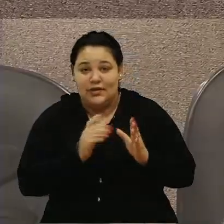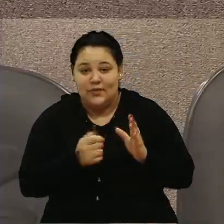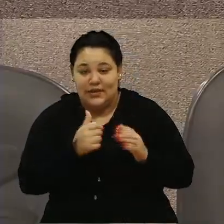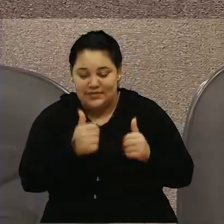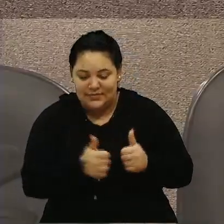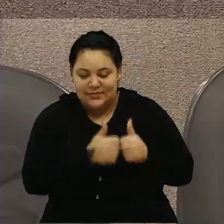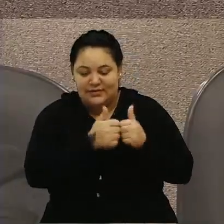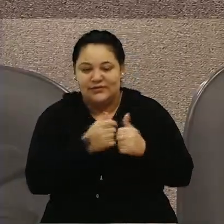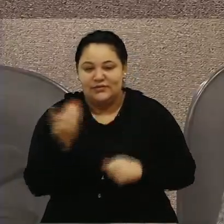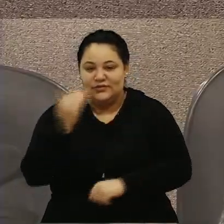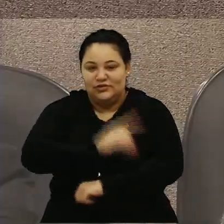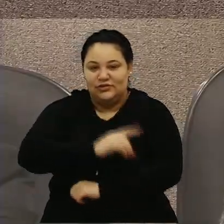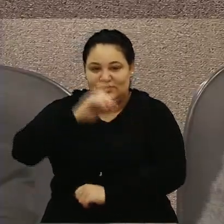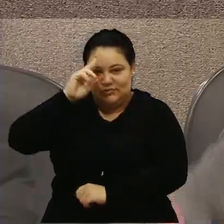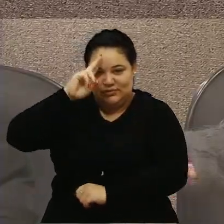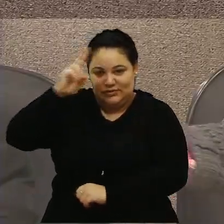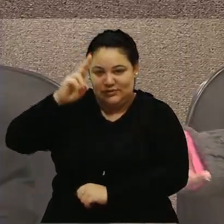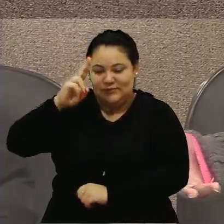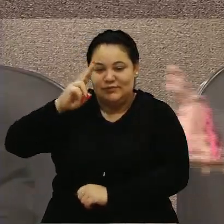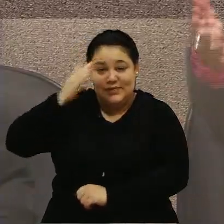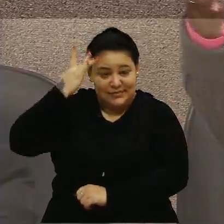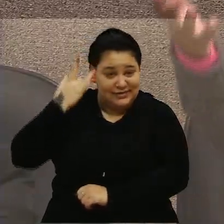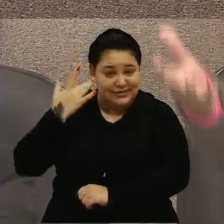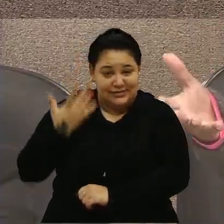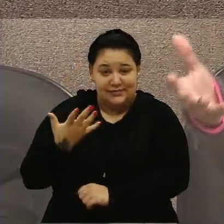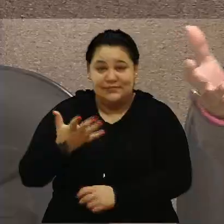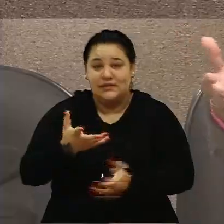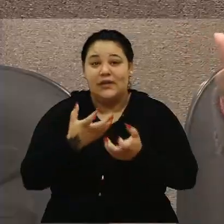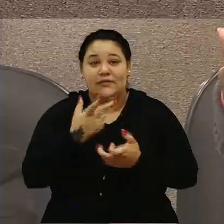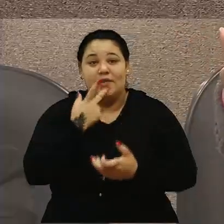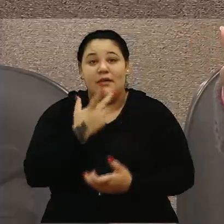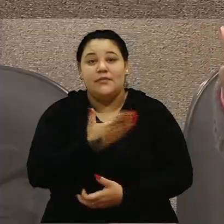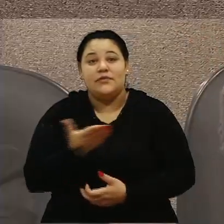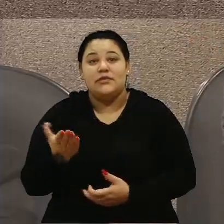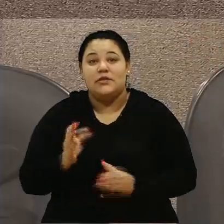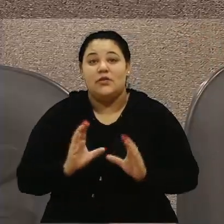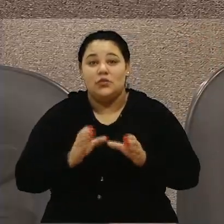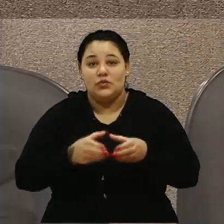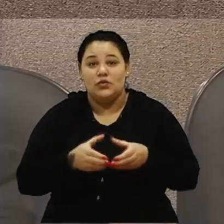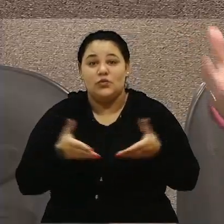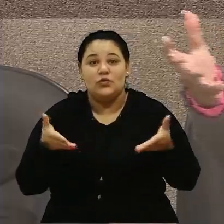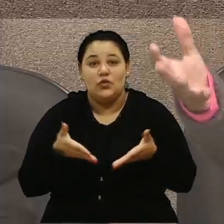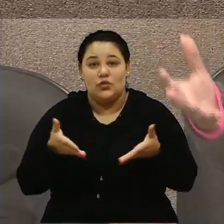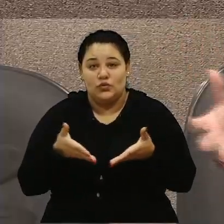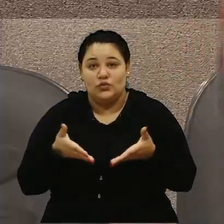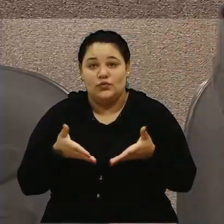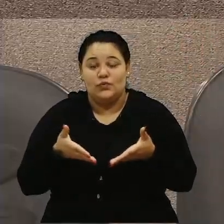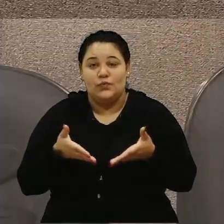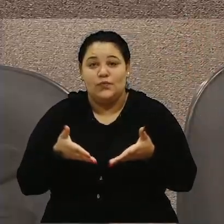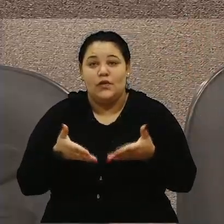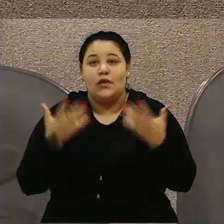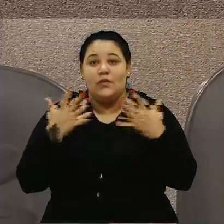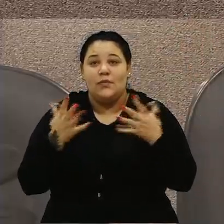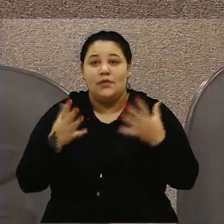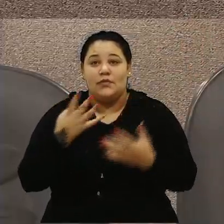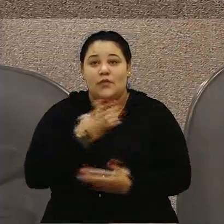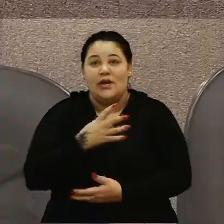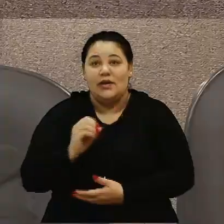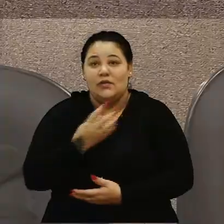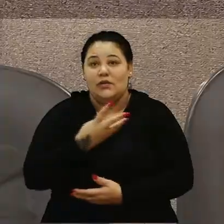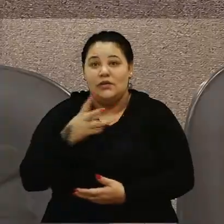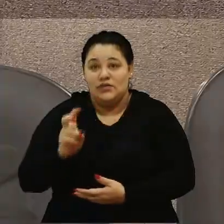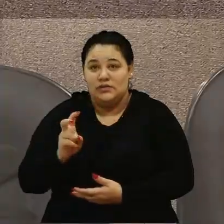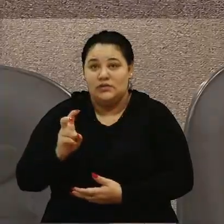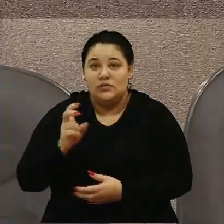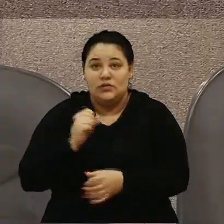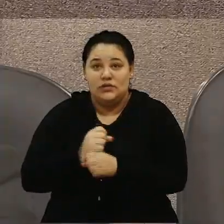dia do escoteiro, amanhã. E eu quero dizer para vocês, aos grupos que estão aqui hoje, né, e celebrando 40 e 45 anos Baden Powell,